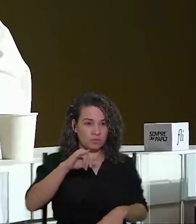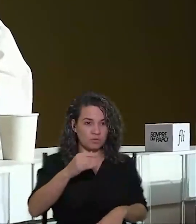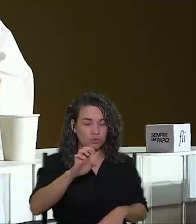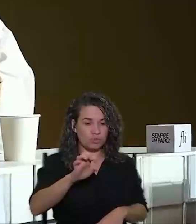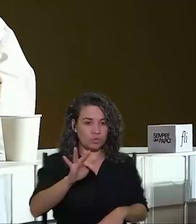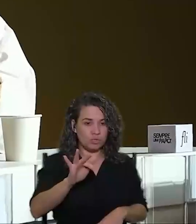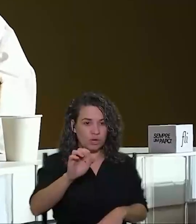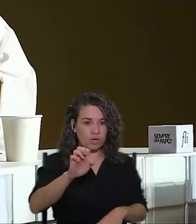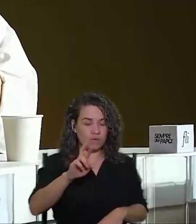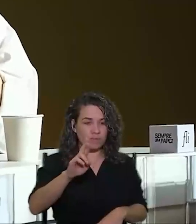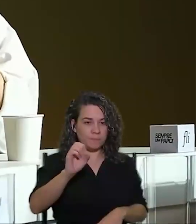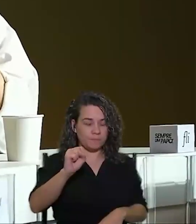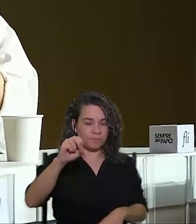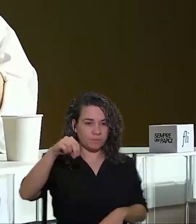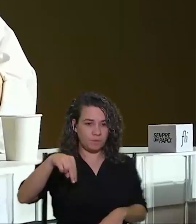Andressa,